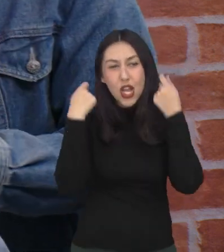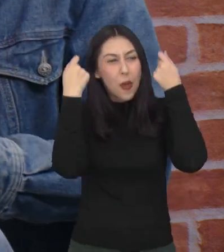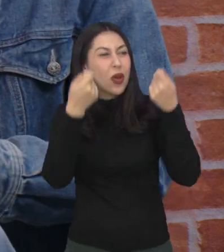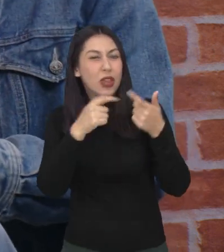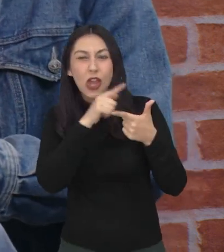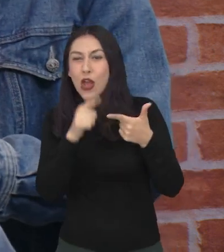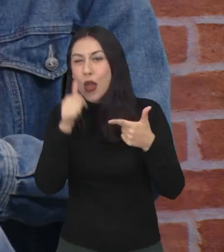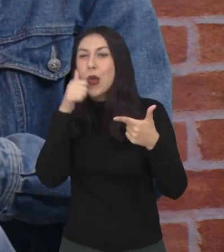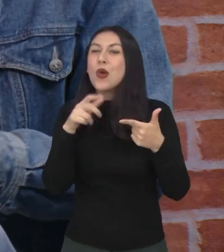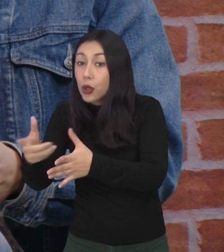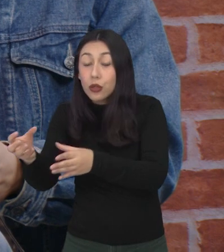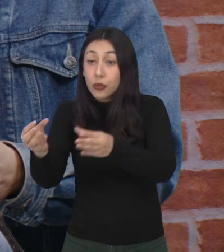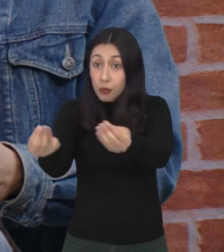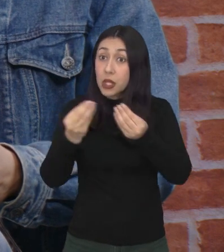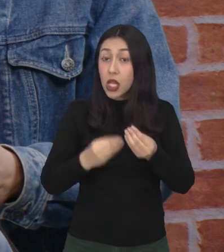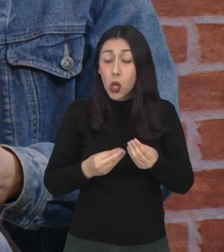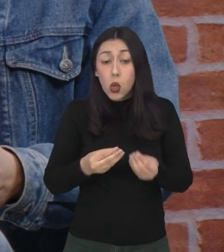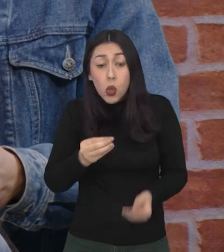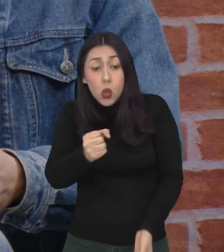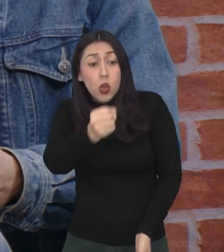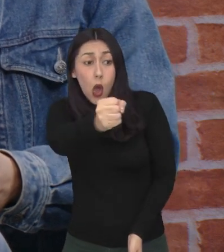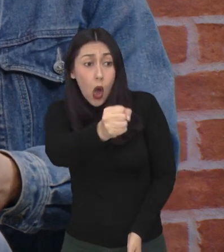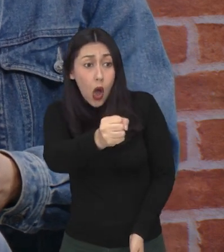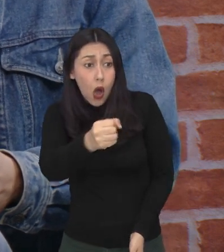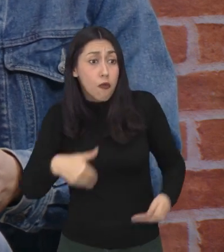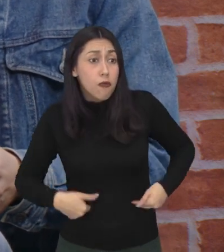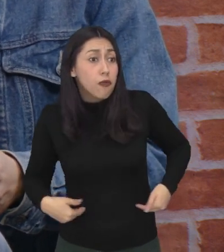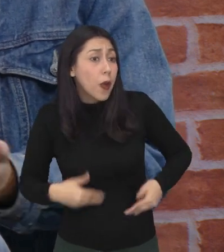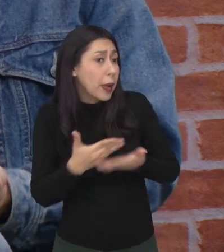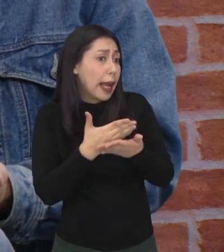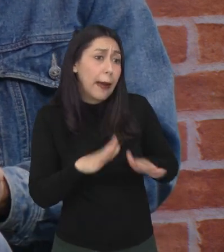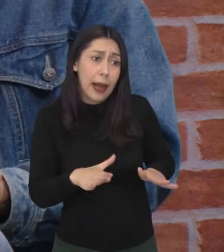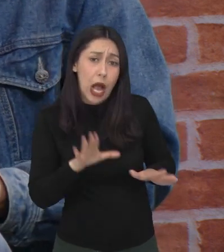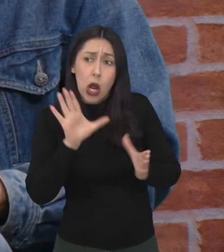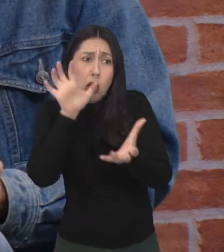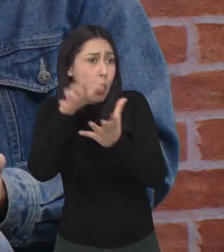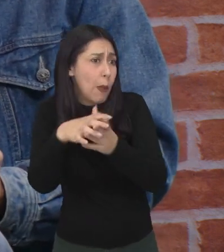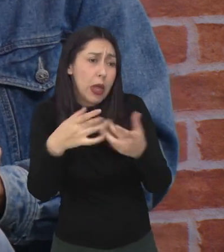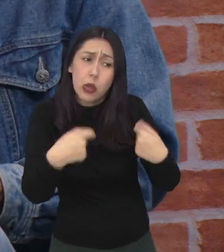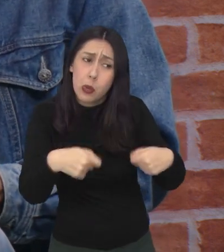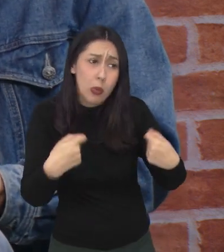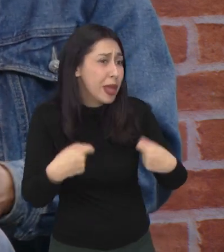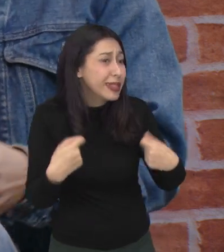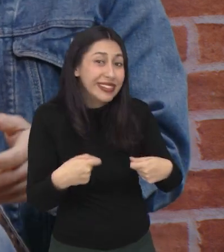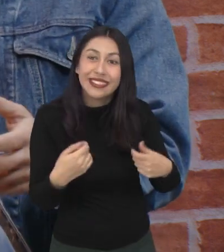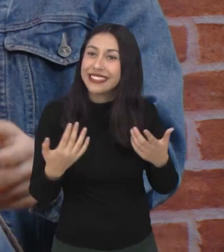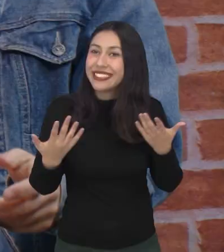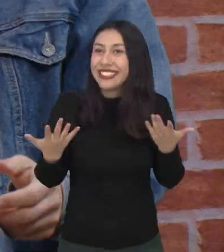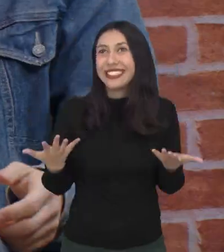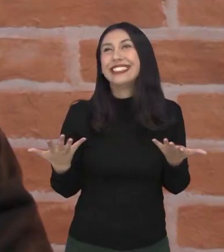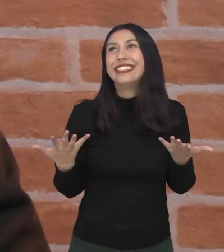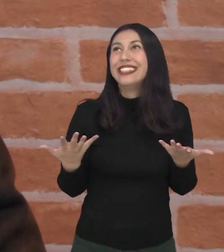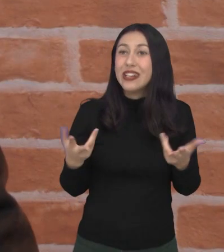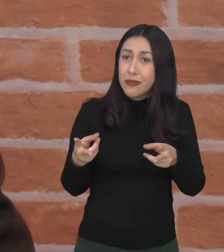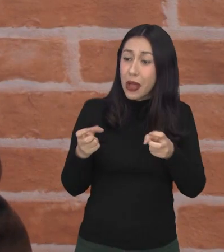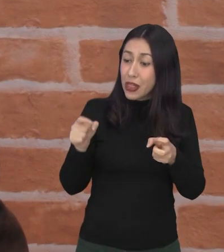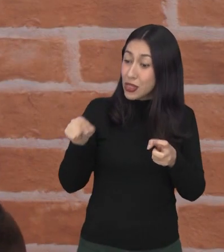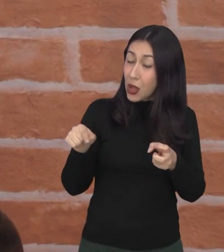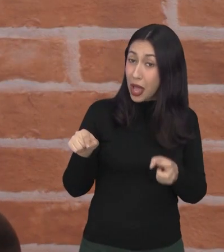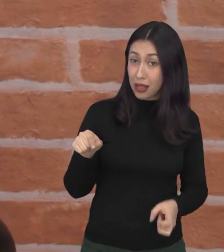não conheça. Quando eu trabalhava no sítio, a gente recebia muita excursão, e aí crianças pequenas, e aí você vê que elas